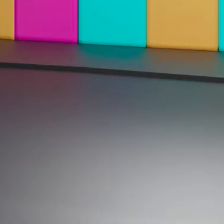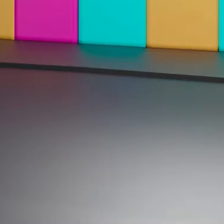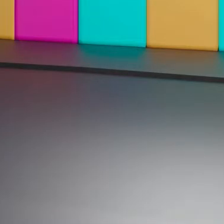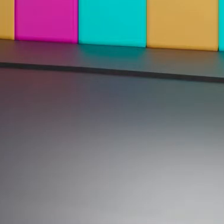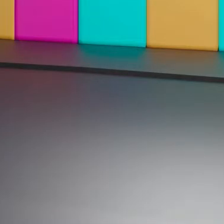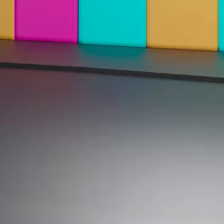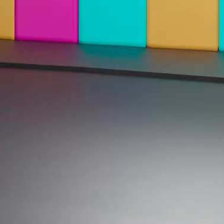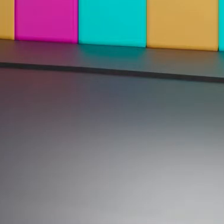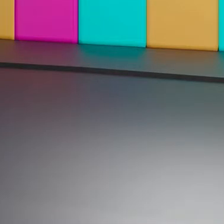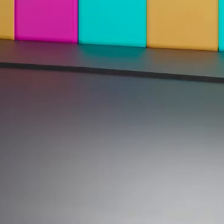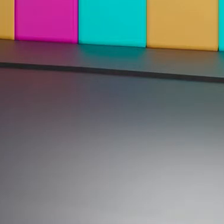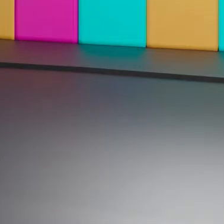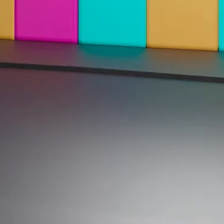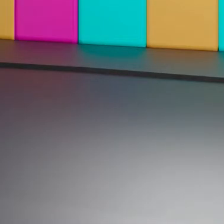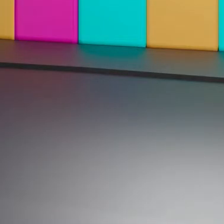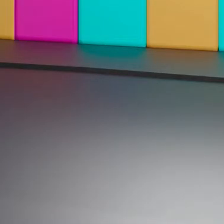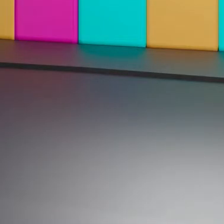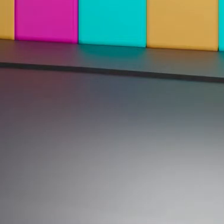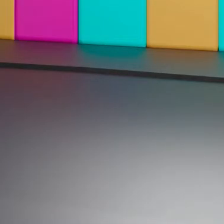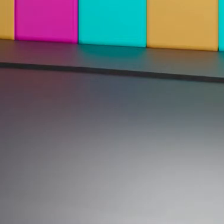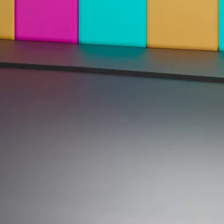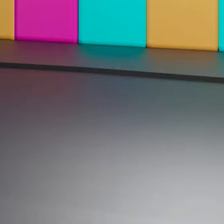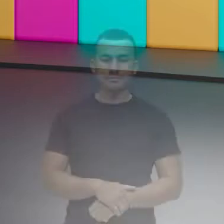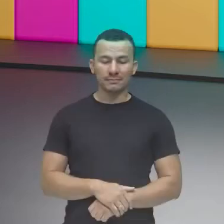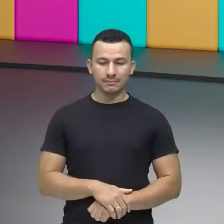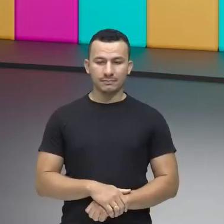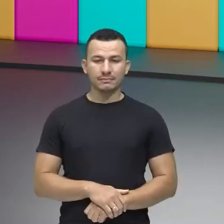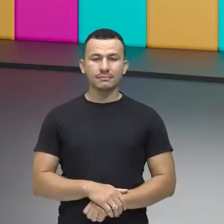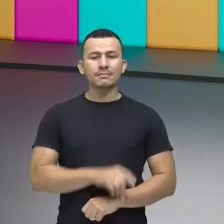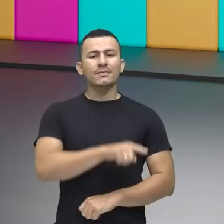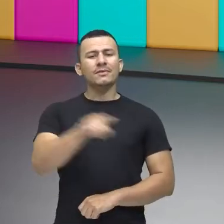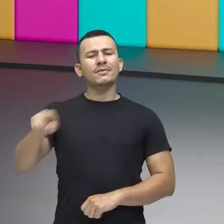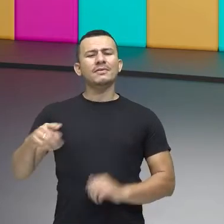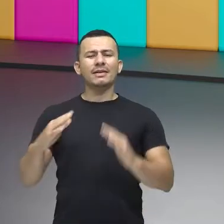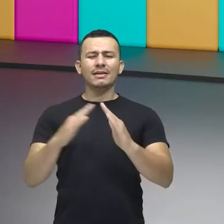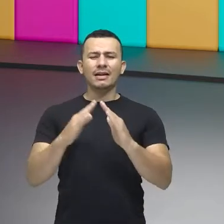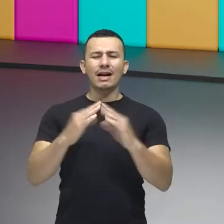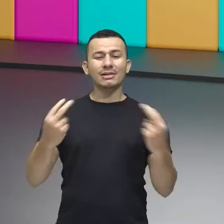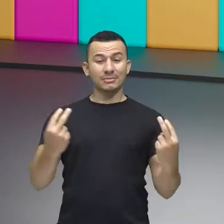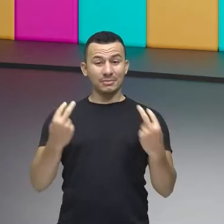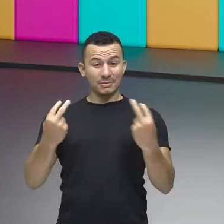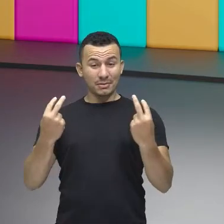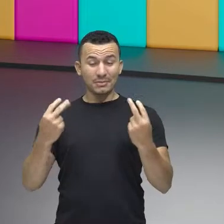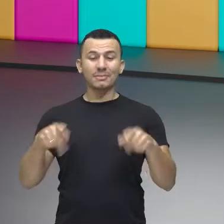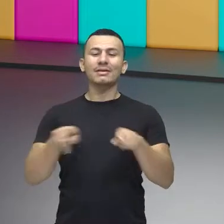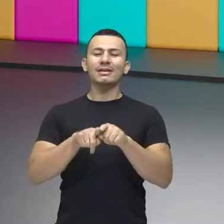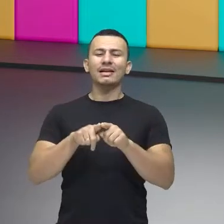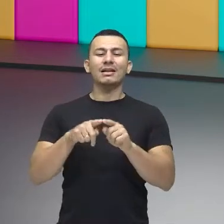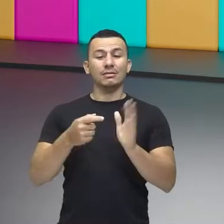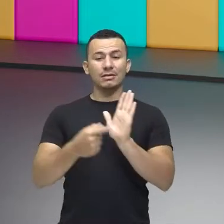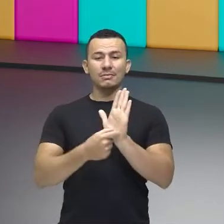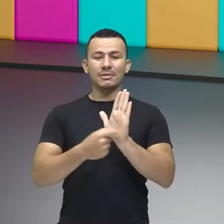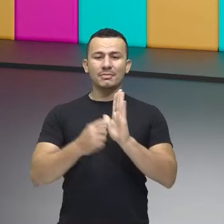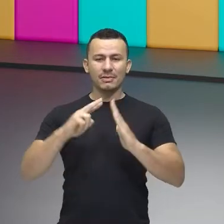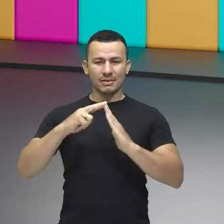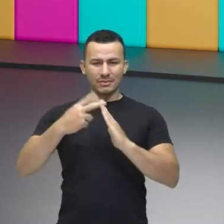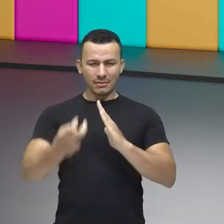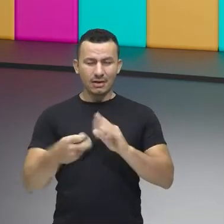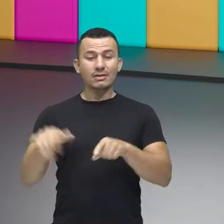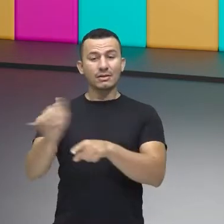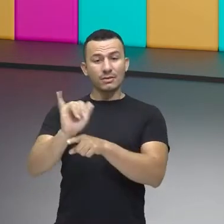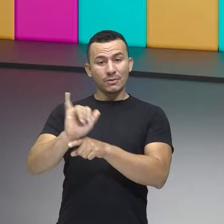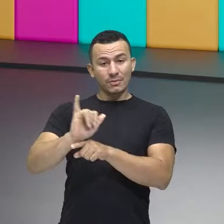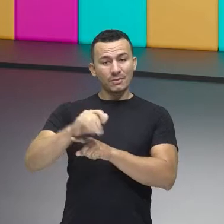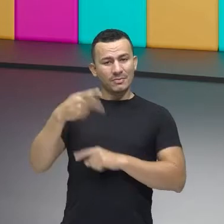Qual é, então, o conteúdo da sua reflexão? Você que está em casa, acompanhando aí no aplicativo Aula em Casa, né? YouTube Aula em